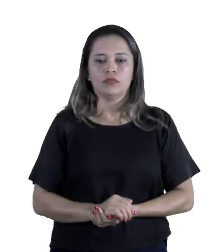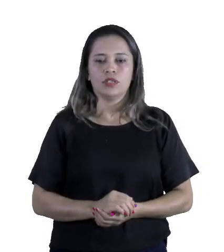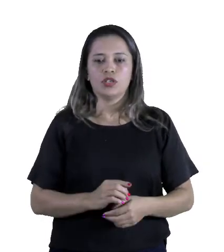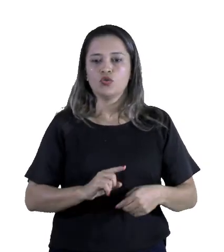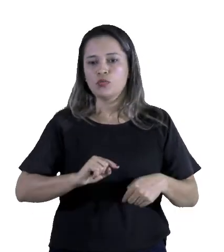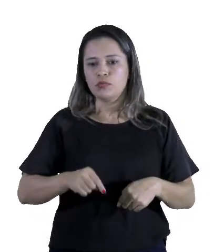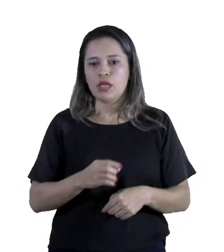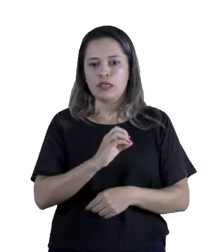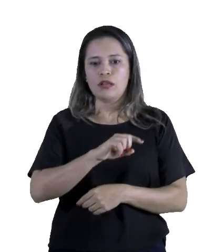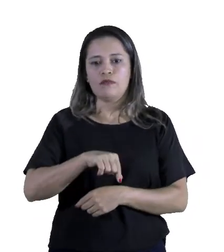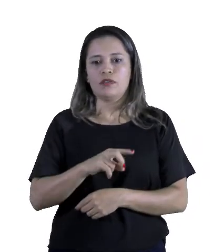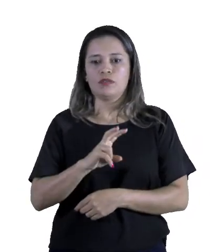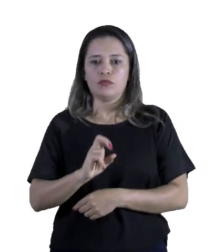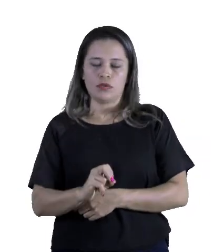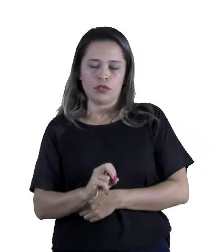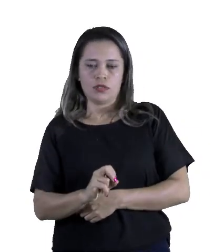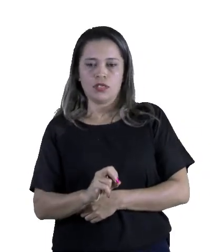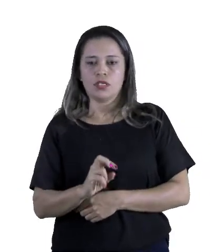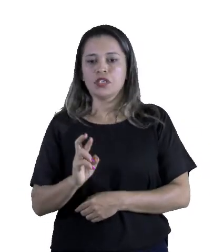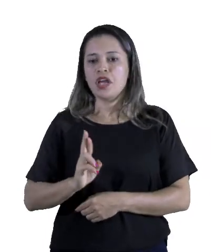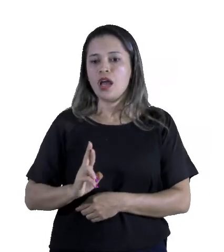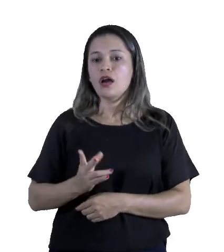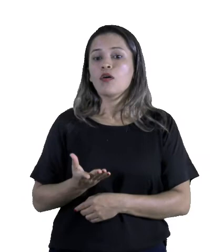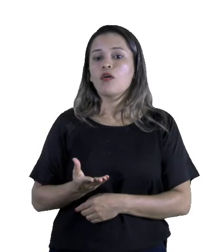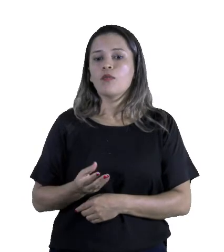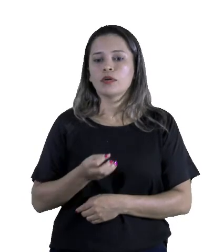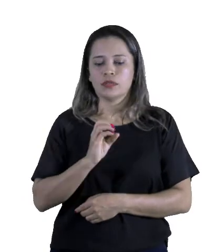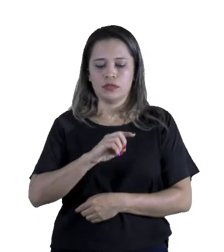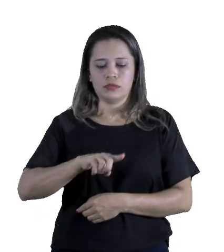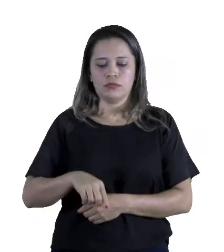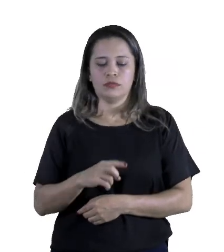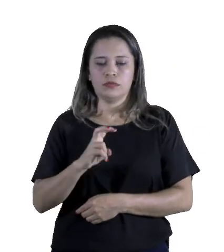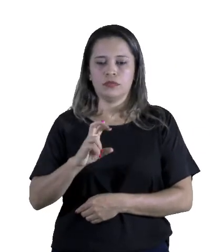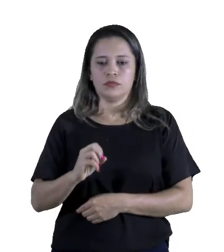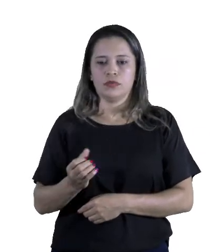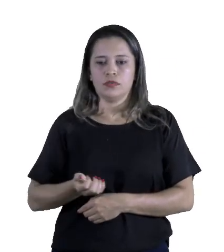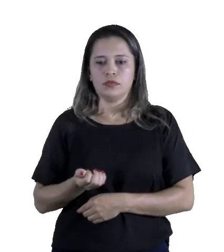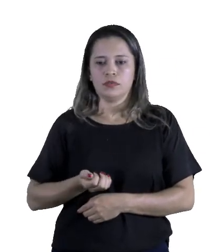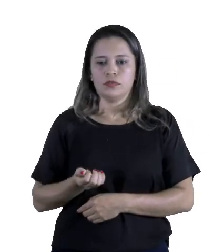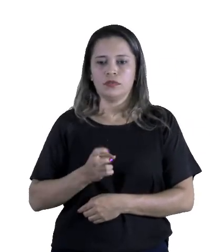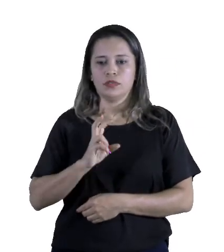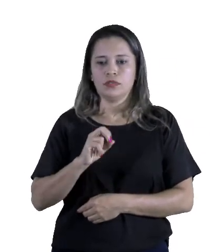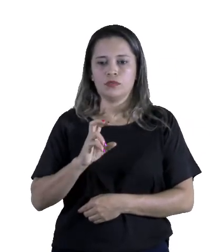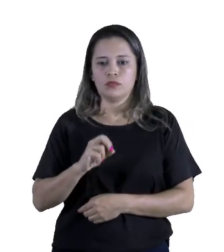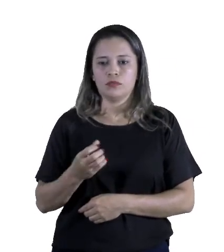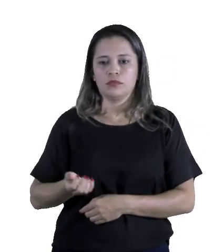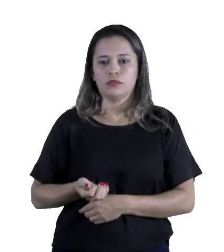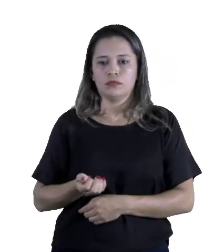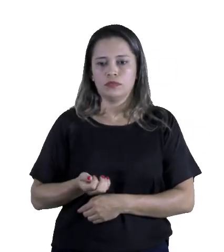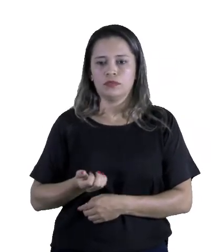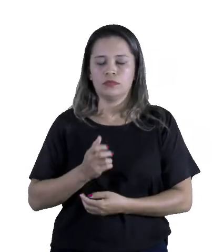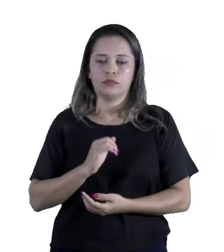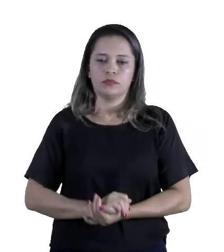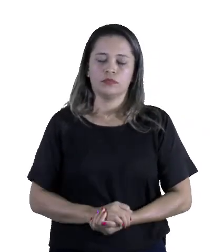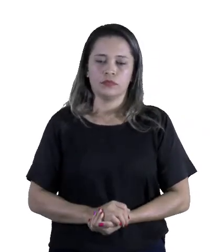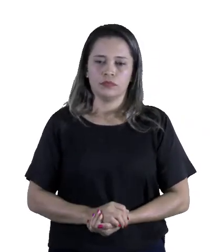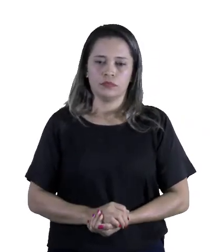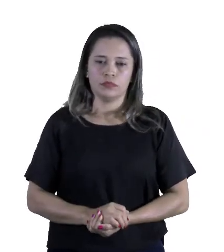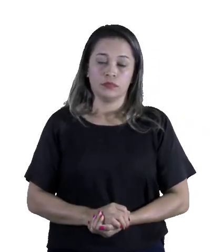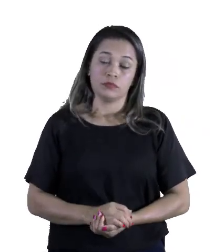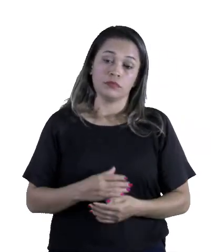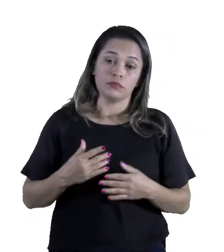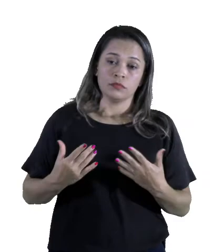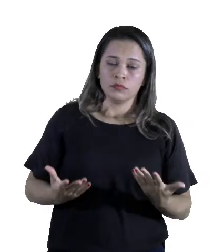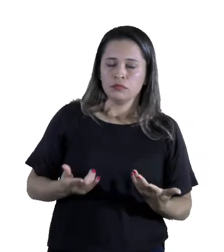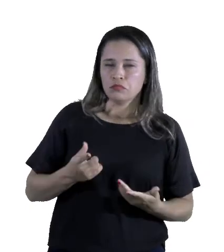0,50 e em reais, 0,50 também, que é 50 centavos. E aí